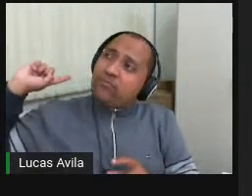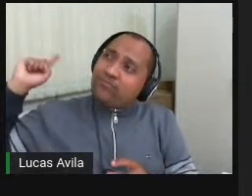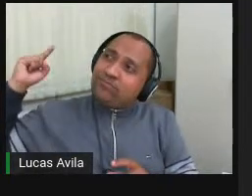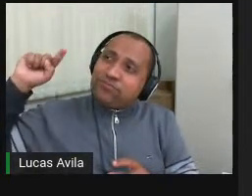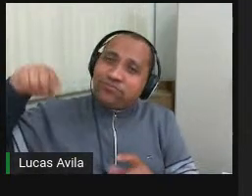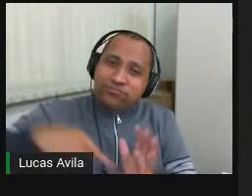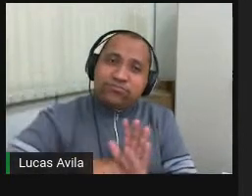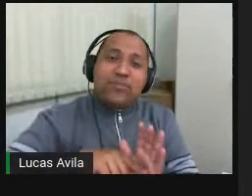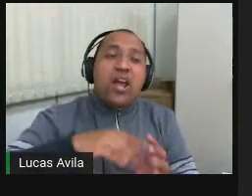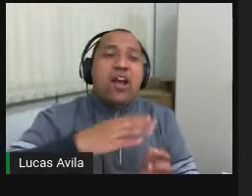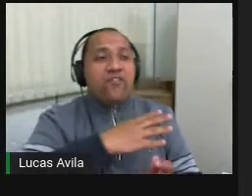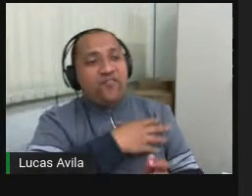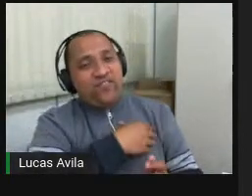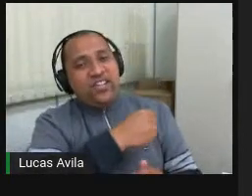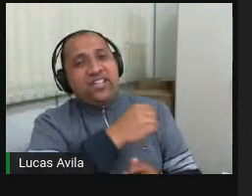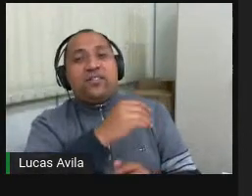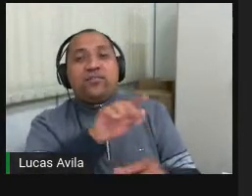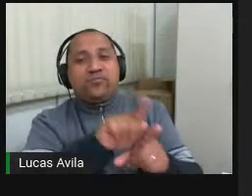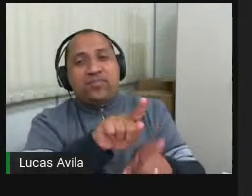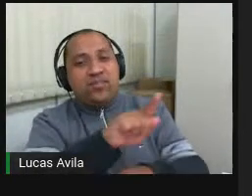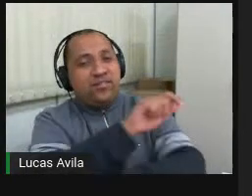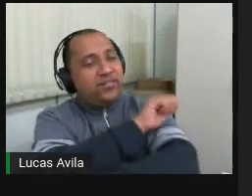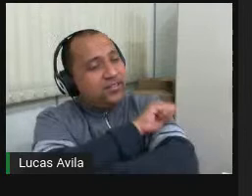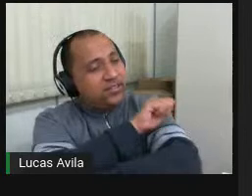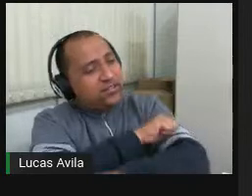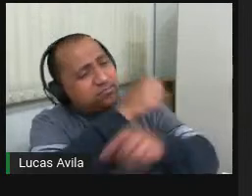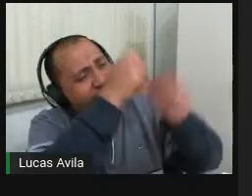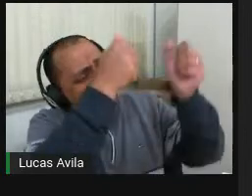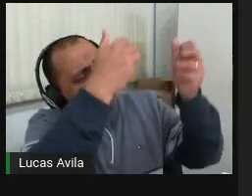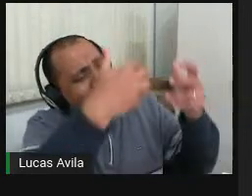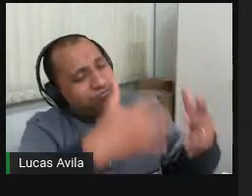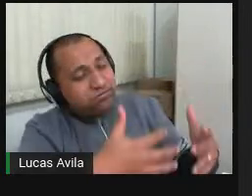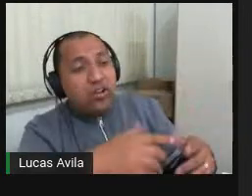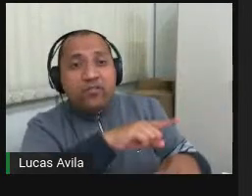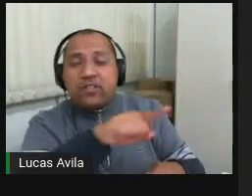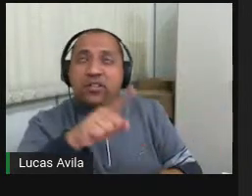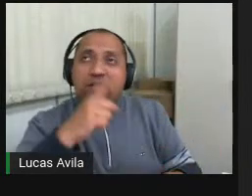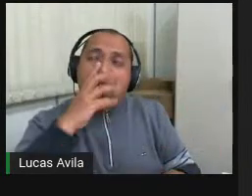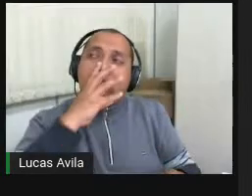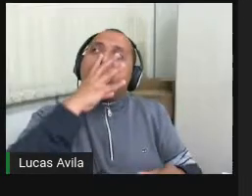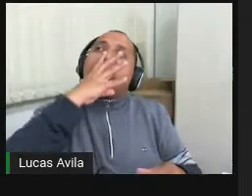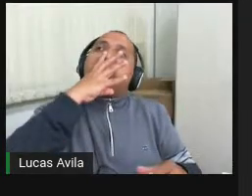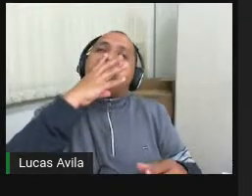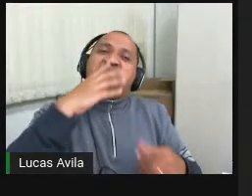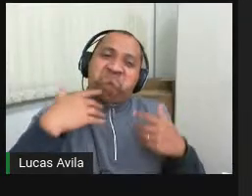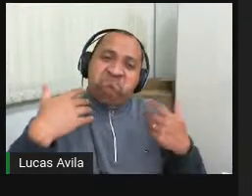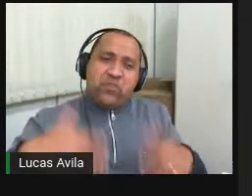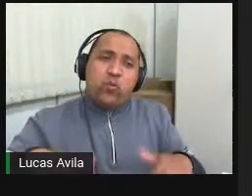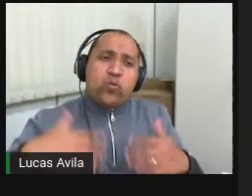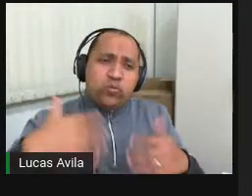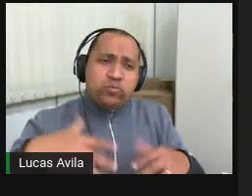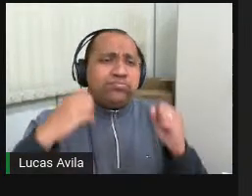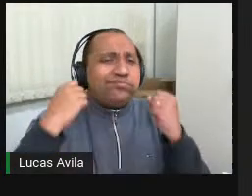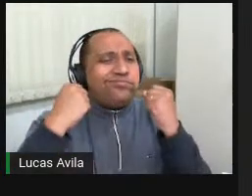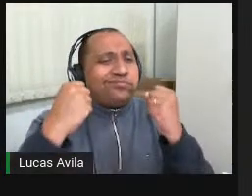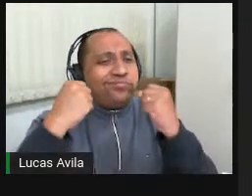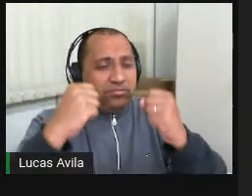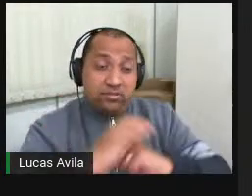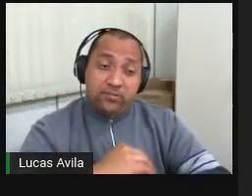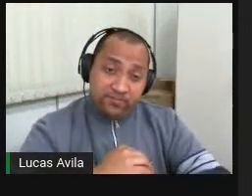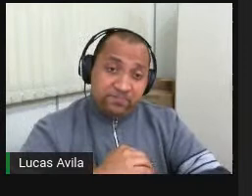os filhos, consigam ver a grandiosidade. Eu estava